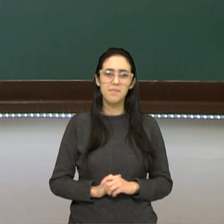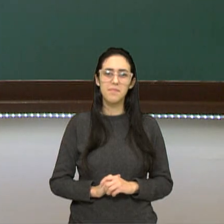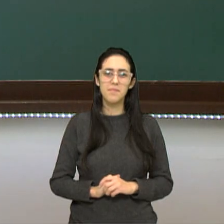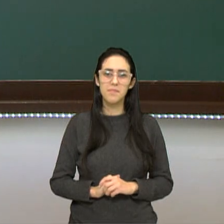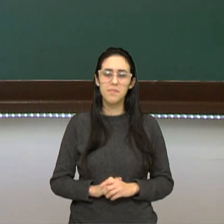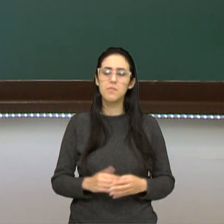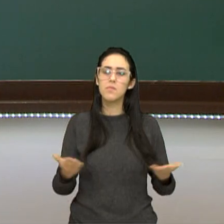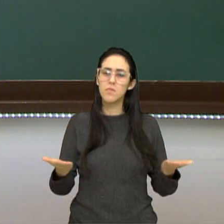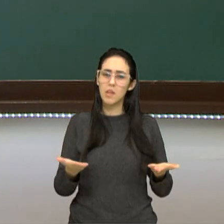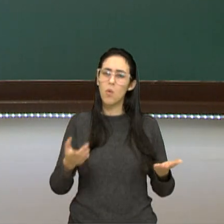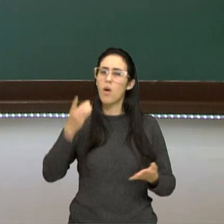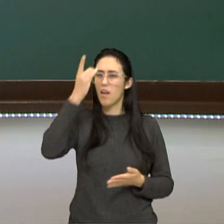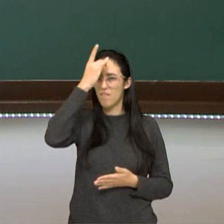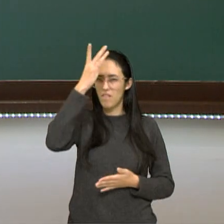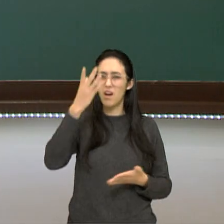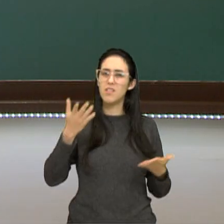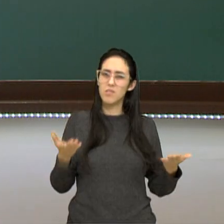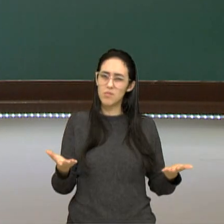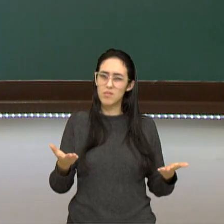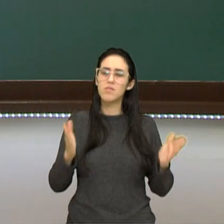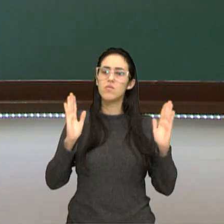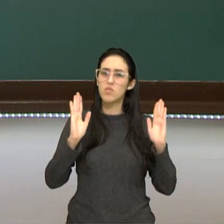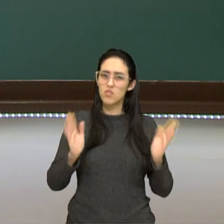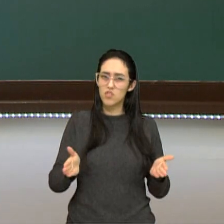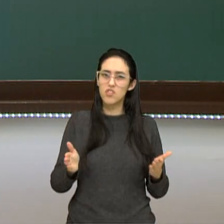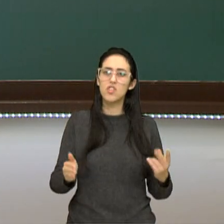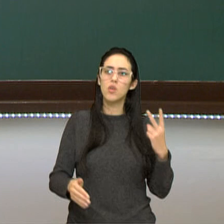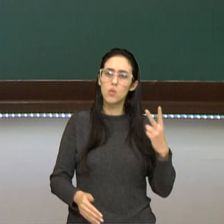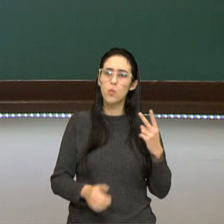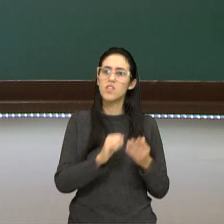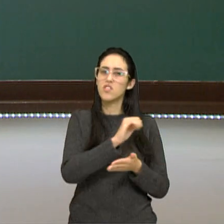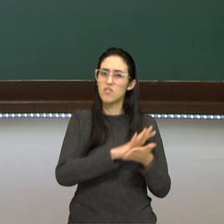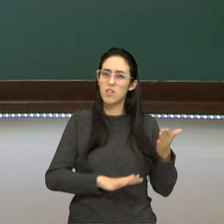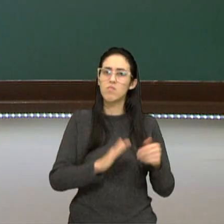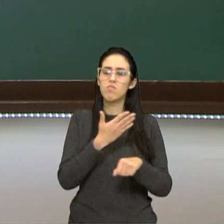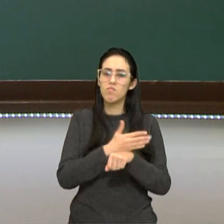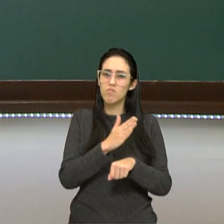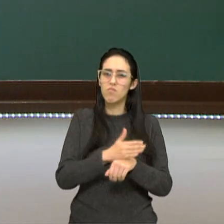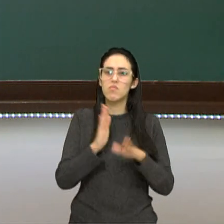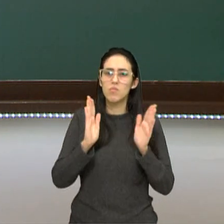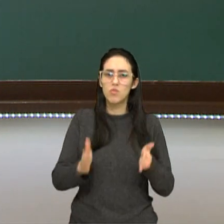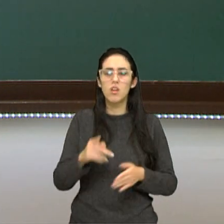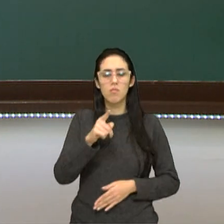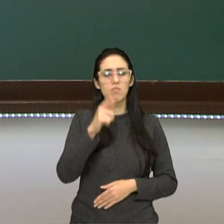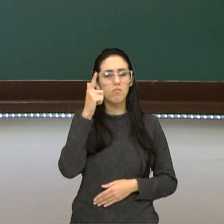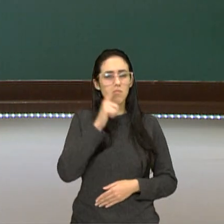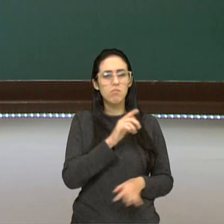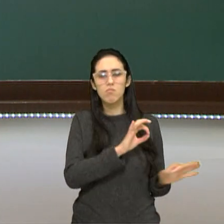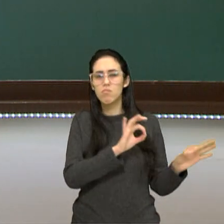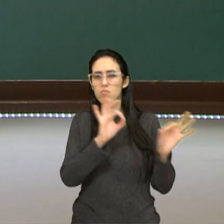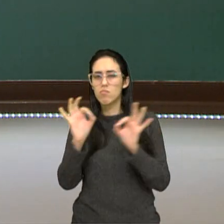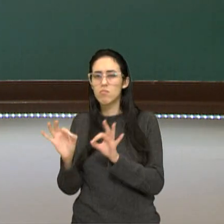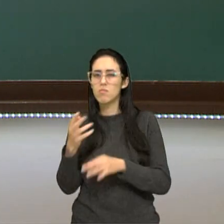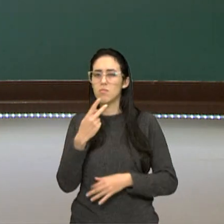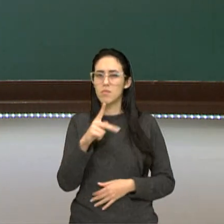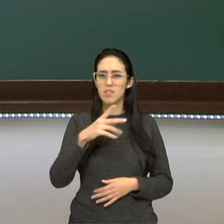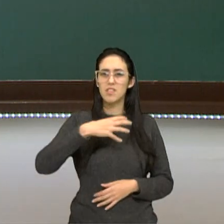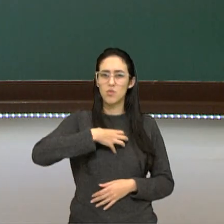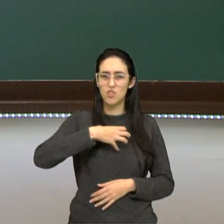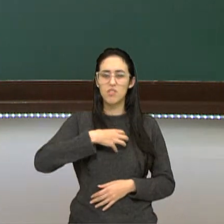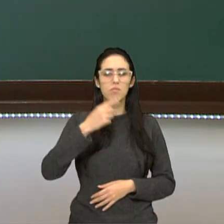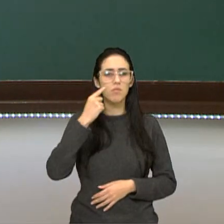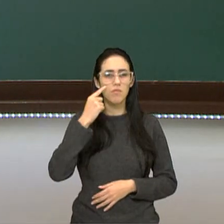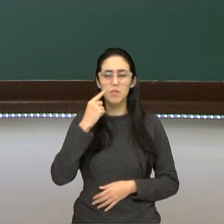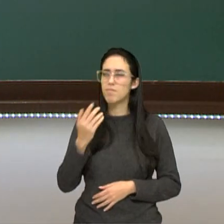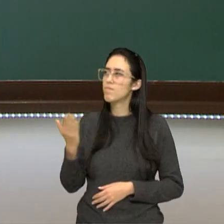Agora ficou fácil, né, pessoal? Nós já fizemos 2 exercícios, você conseguiu acompanhar maneiras diferentes de resolver e veja então o que